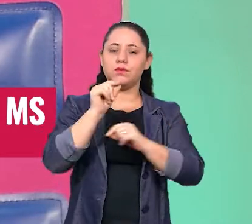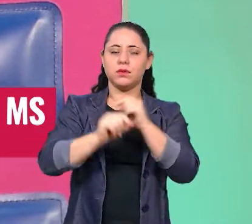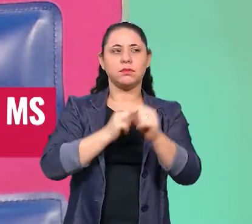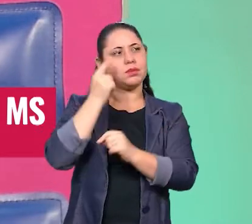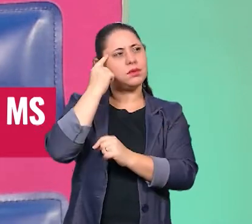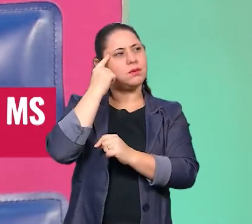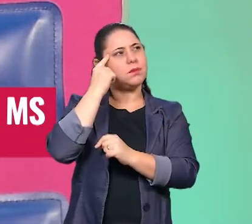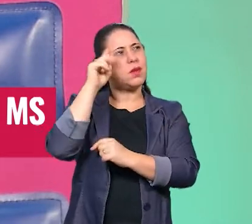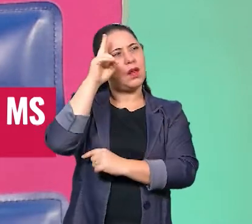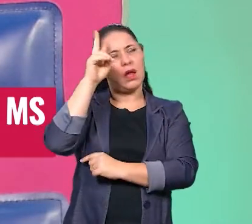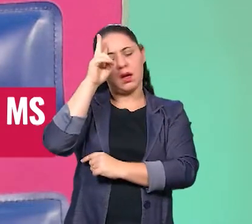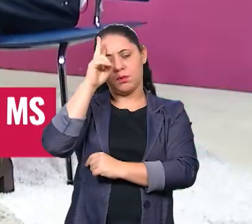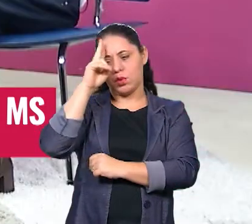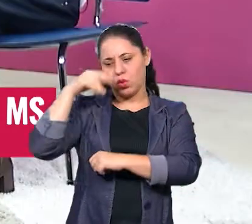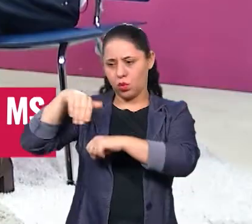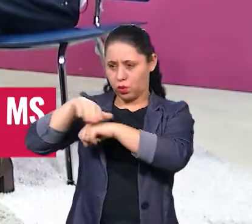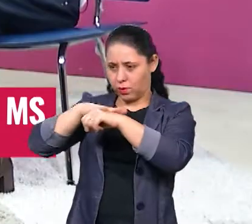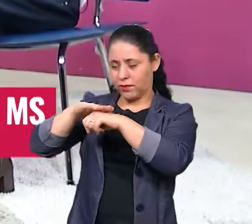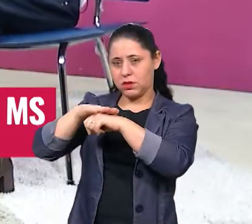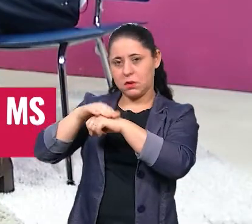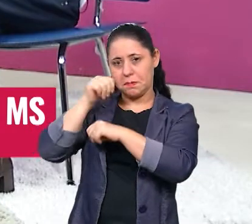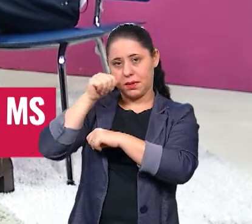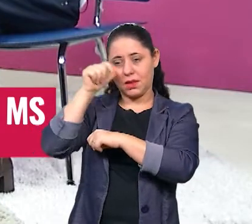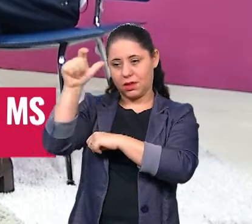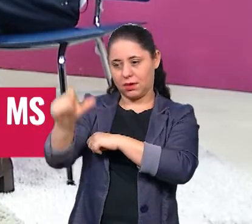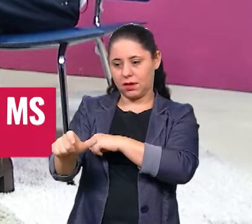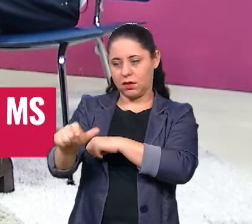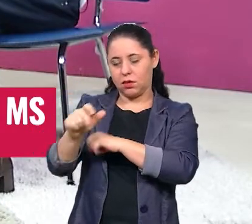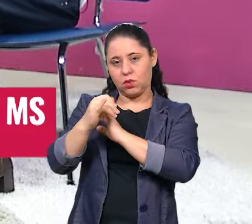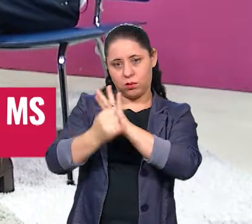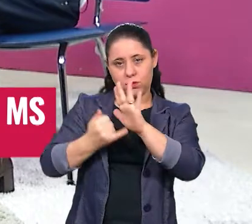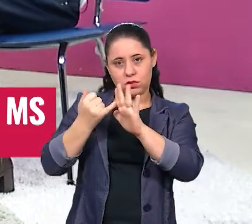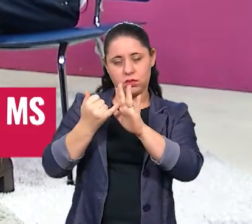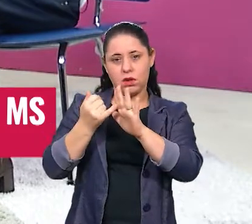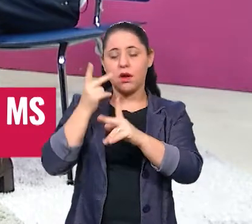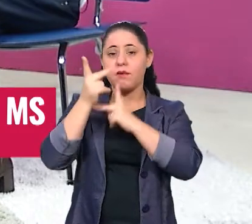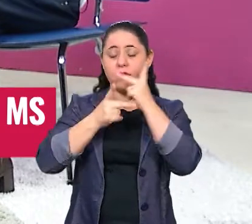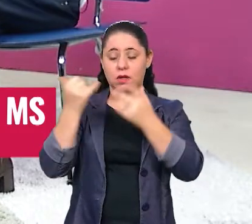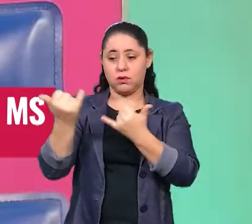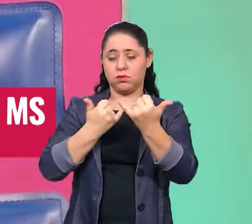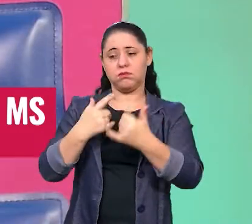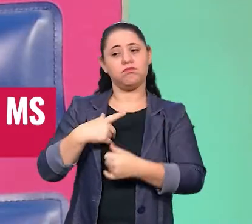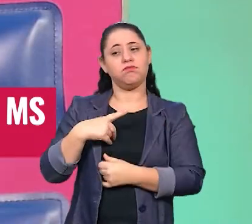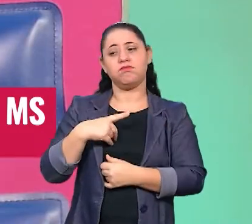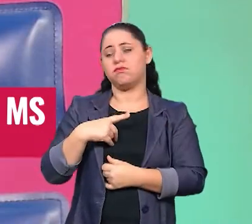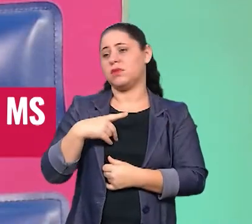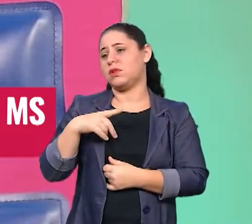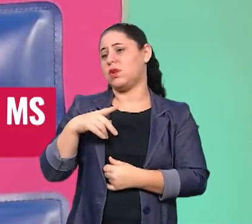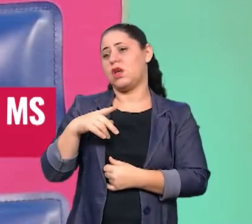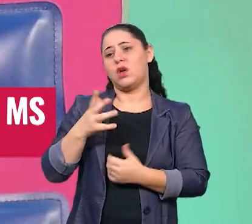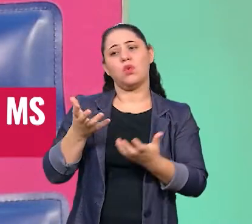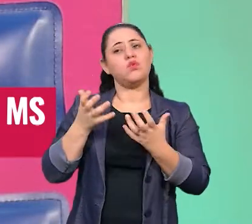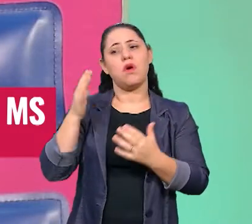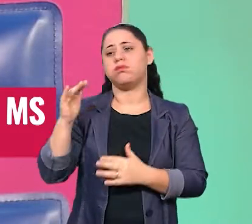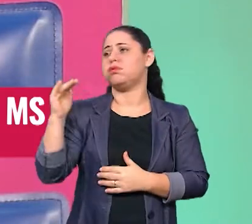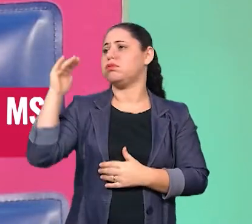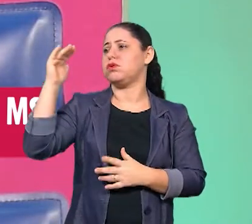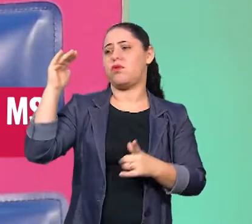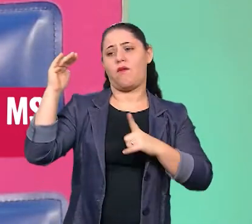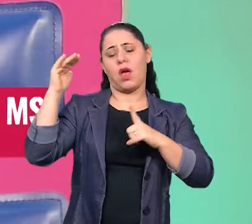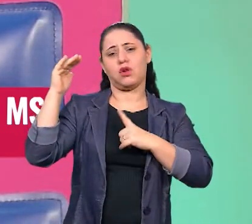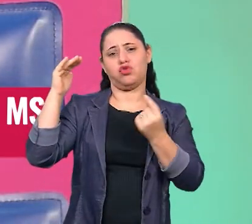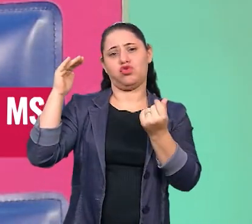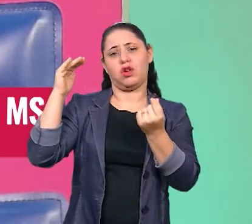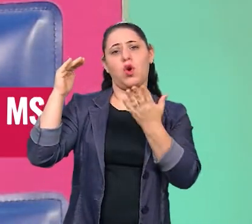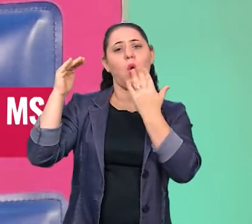que eu conversando com uma das meninas no projeto, ela falou assim, tia Rô, quando eu tiver adulta, se eu tiver o dinheiro para comer um skinny